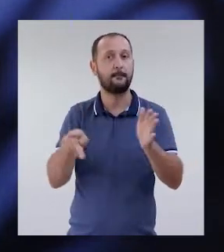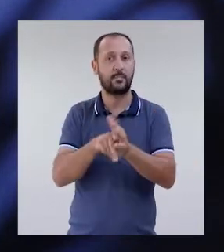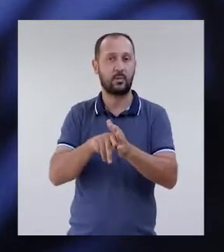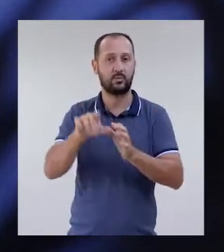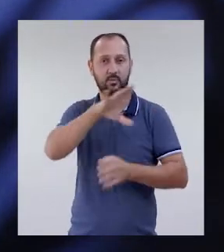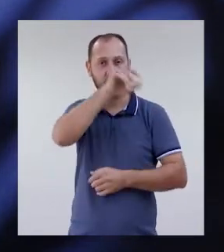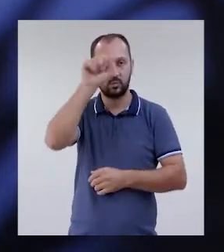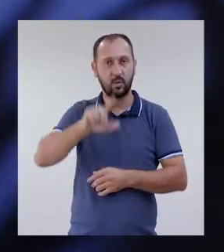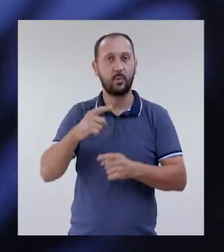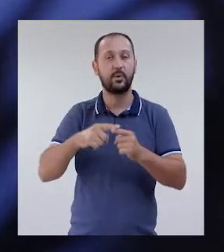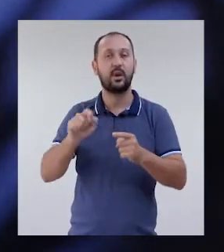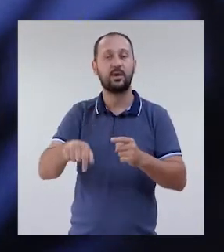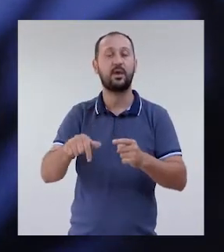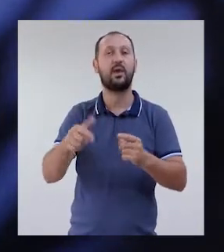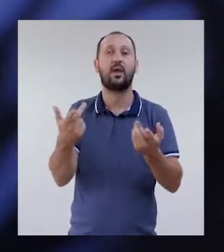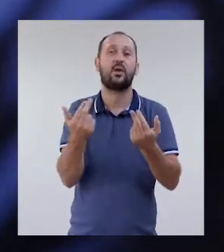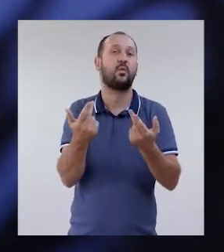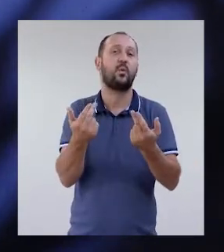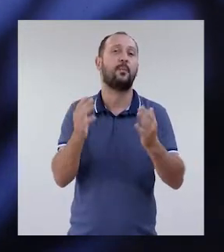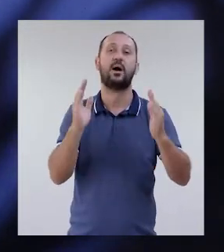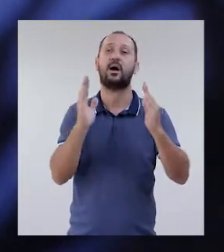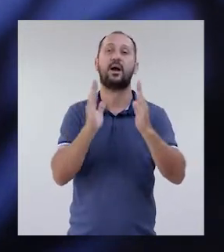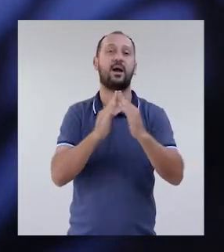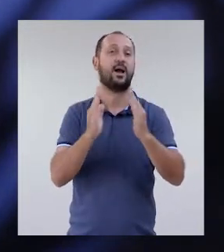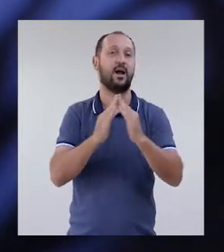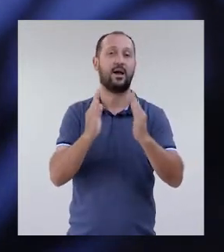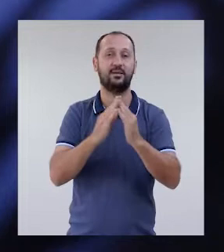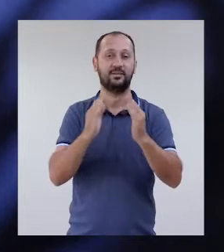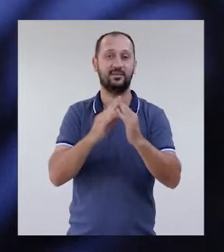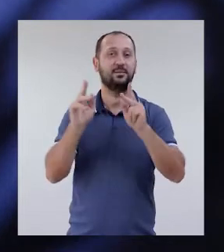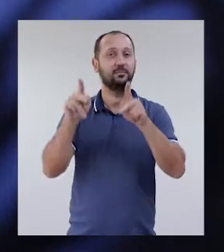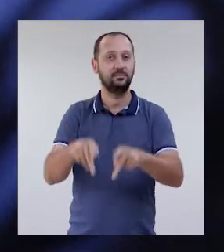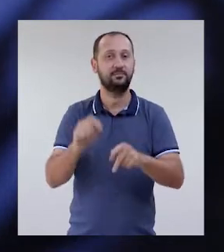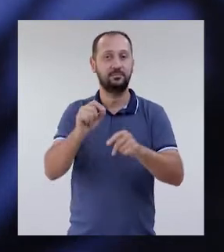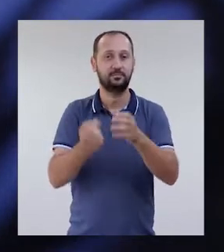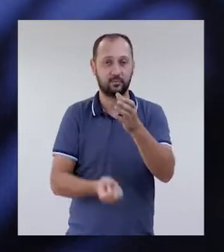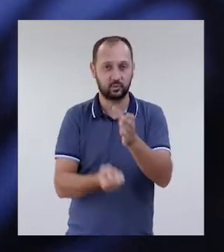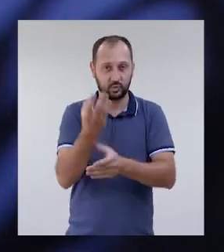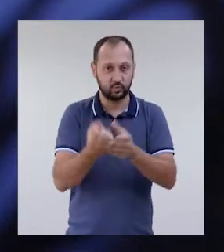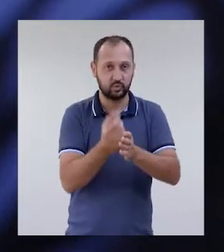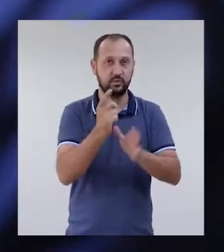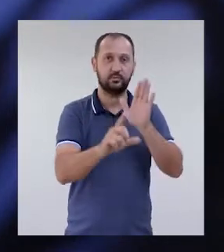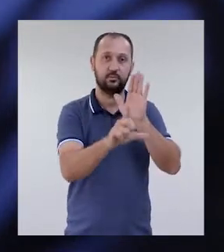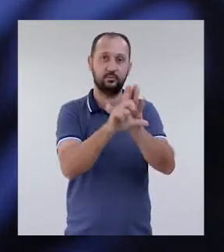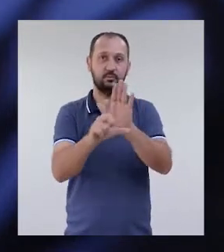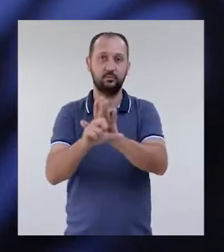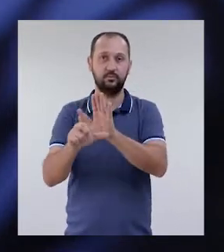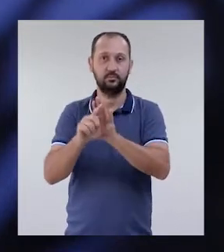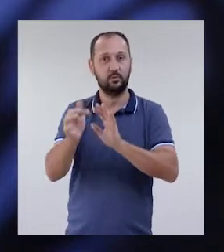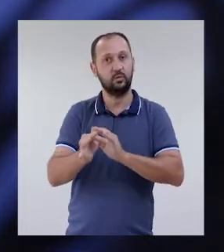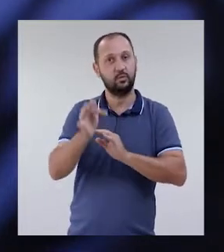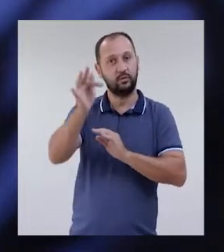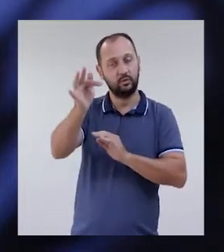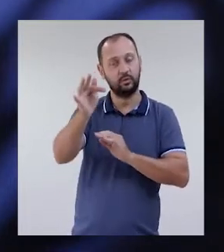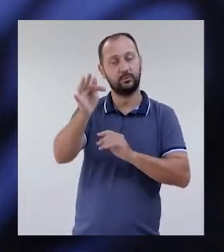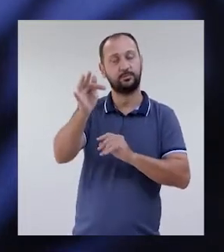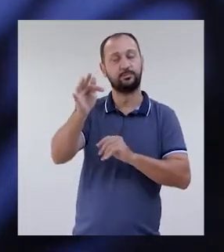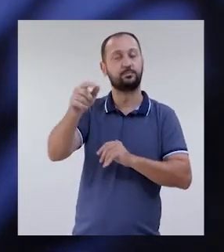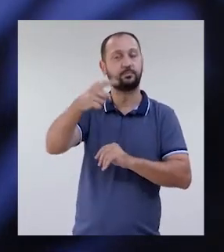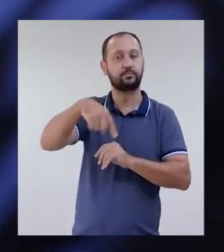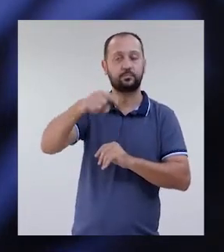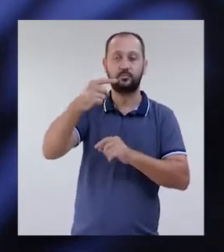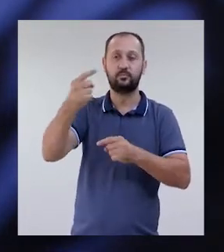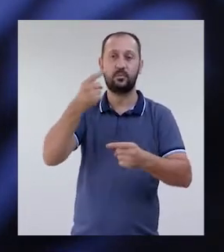Estado, porque a Casa do Povo é a principal motora responsável pela elaboração das leis que futuramente